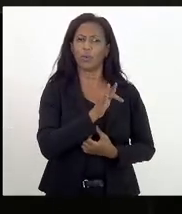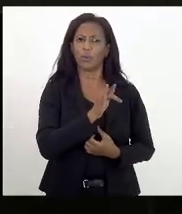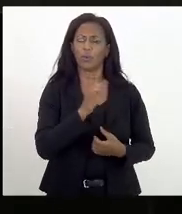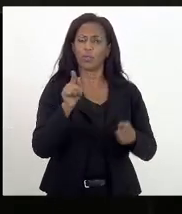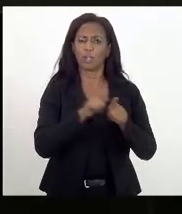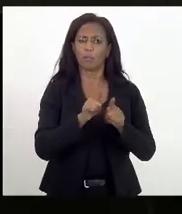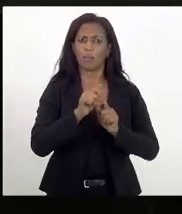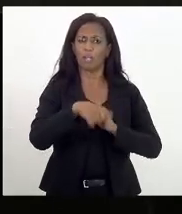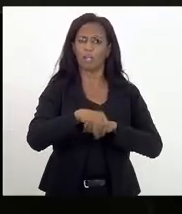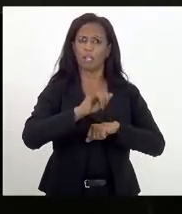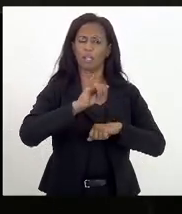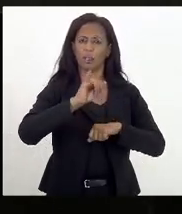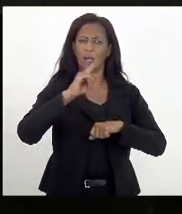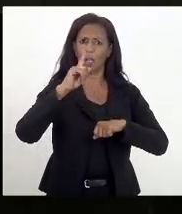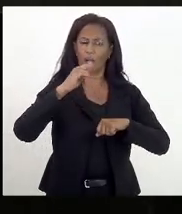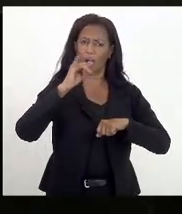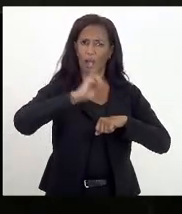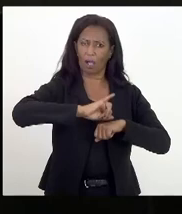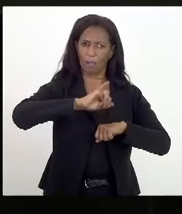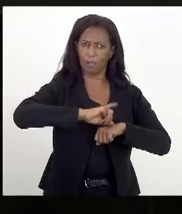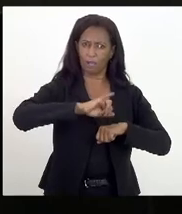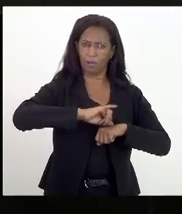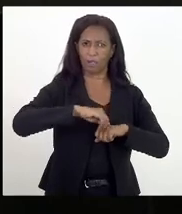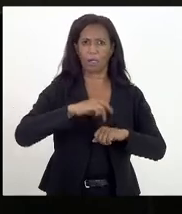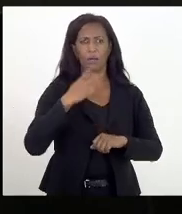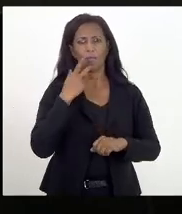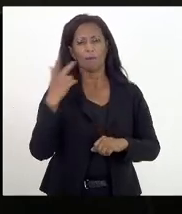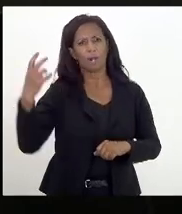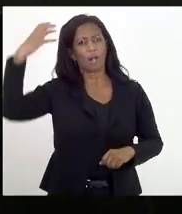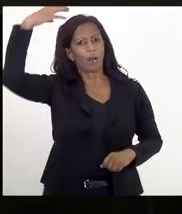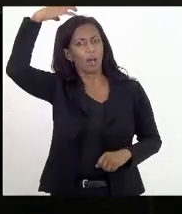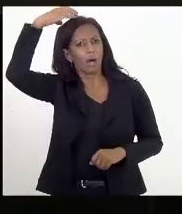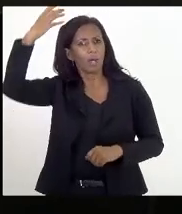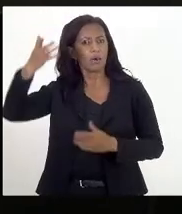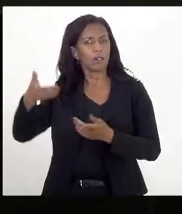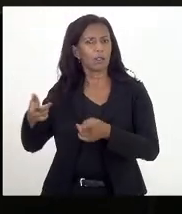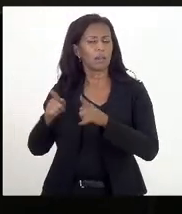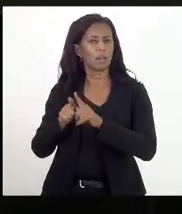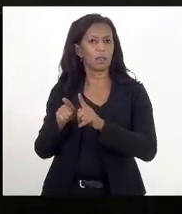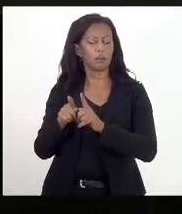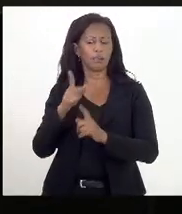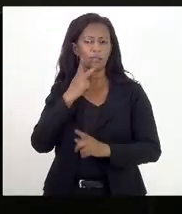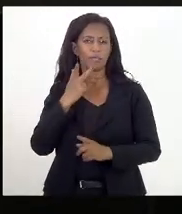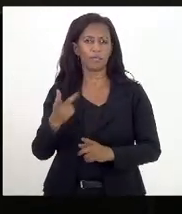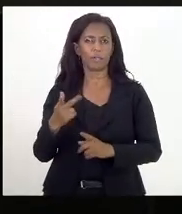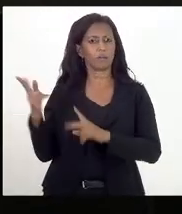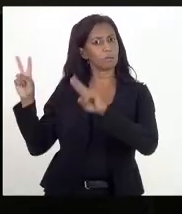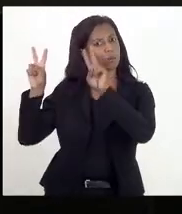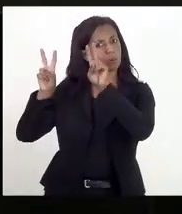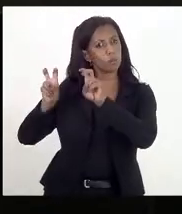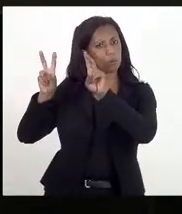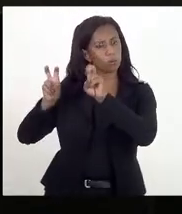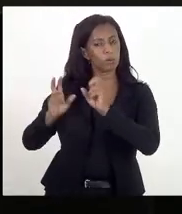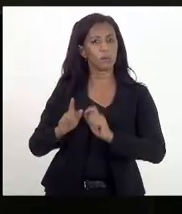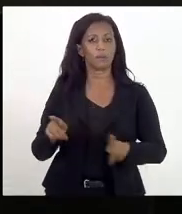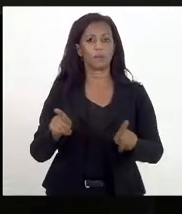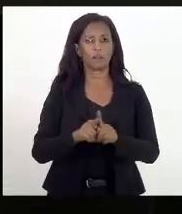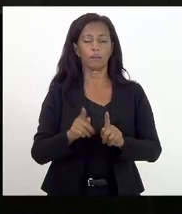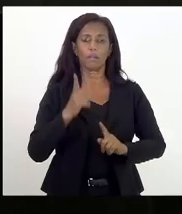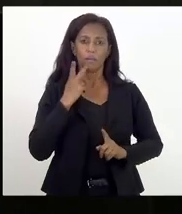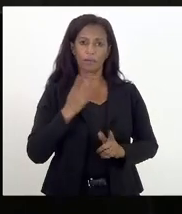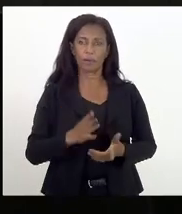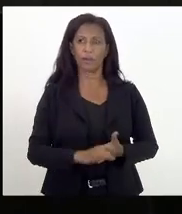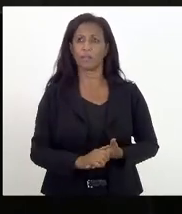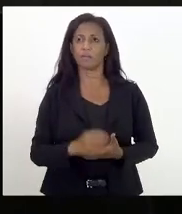especial capital mas não só a capital tava falando com a deputada de Angra dos Reis sobre esse esse essa temática também